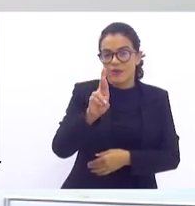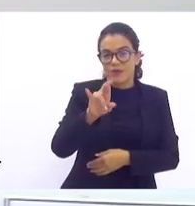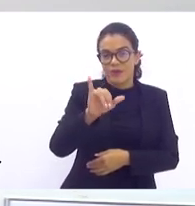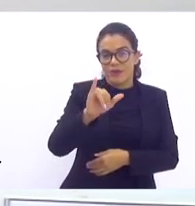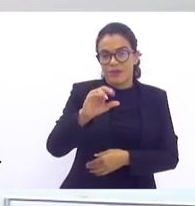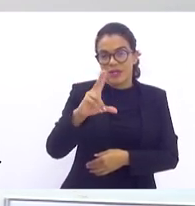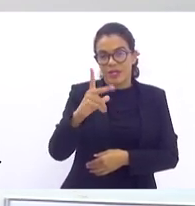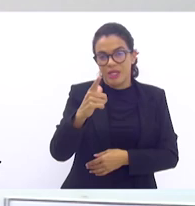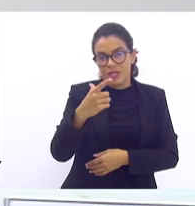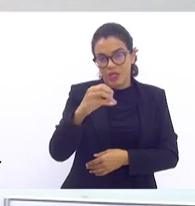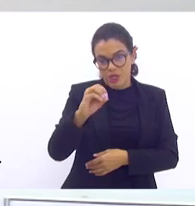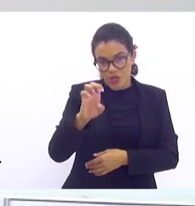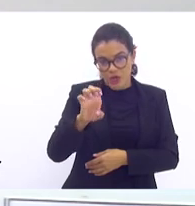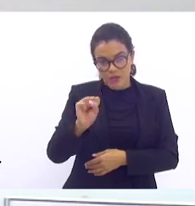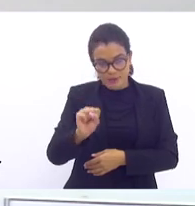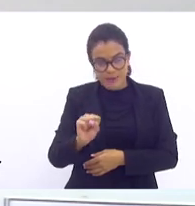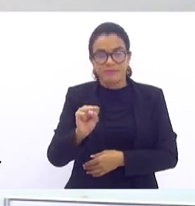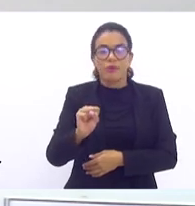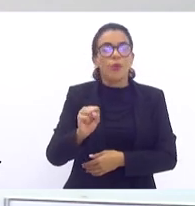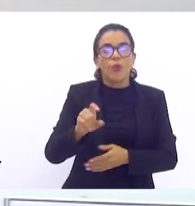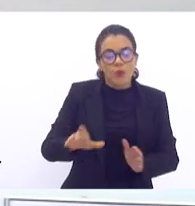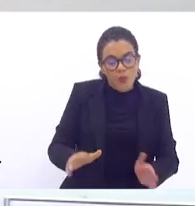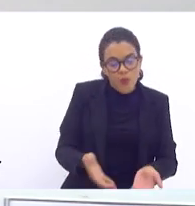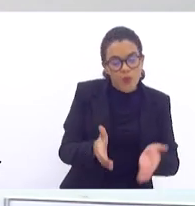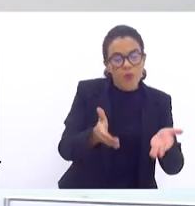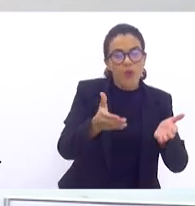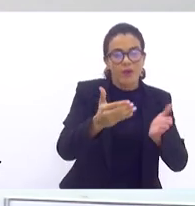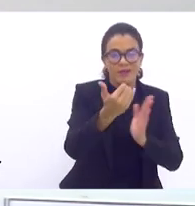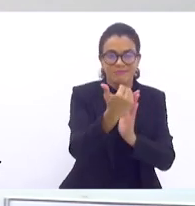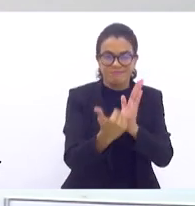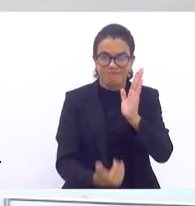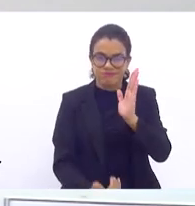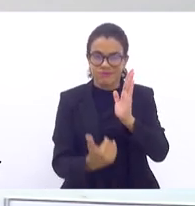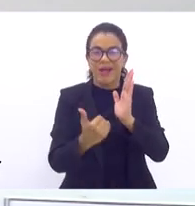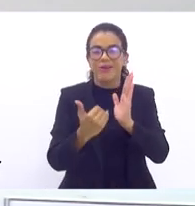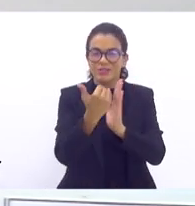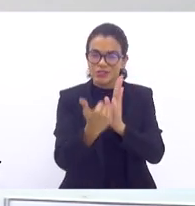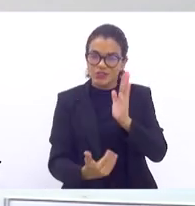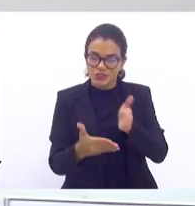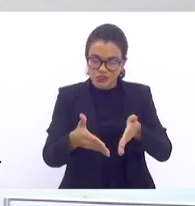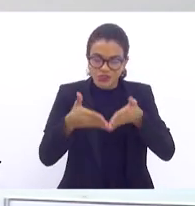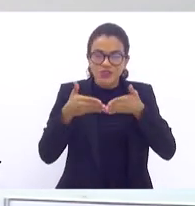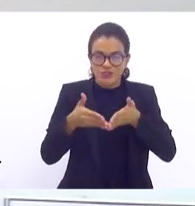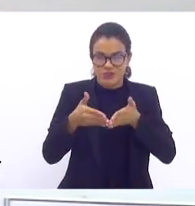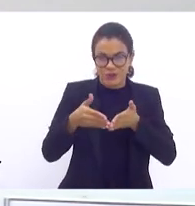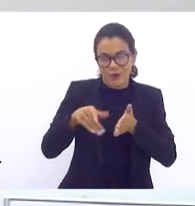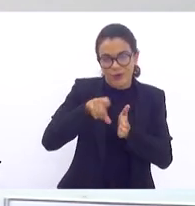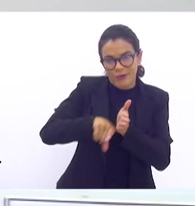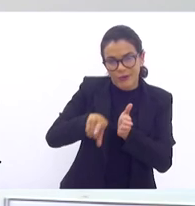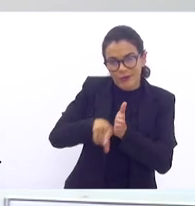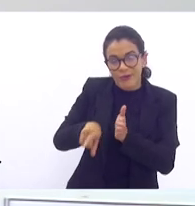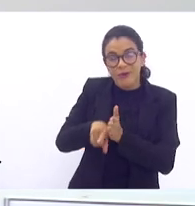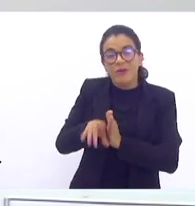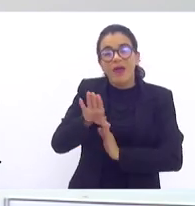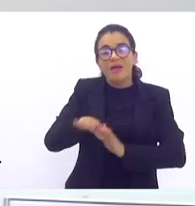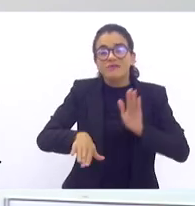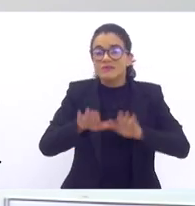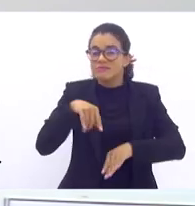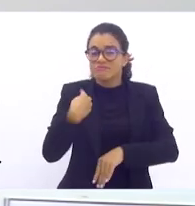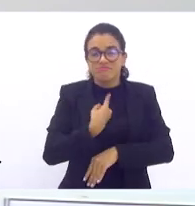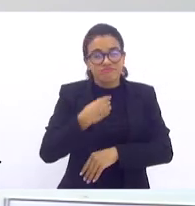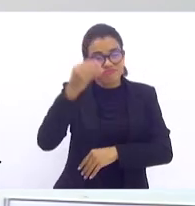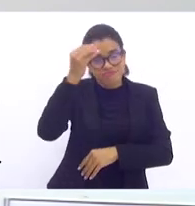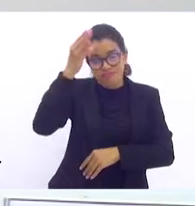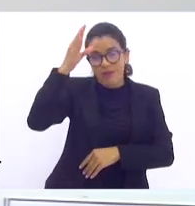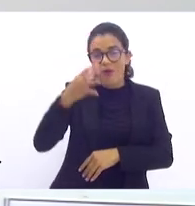quase 10% com incentivo fiscal né como é subsídio e muitas vezes nem tem conhecimento do tamanho